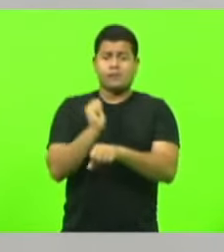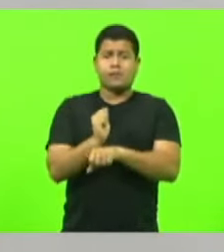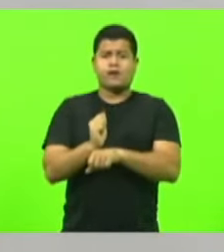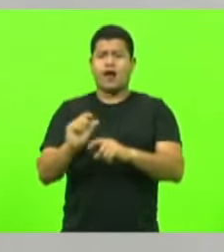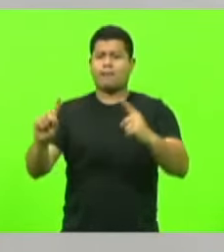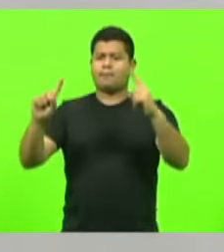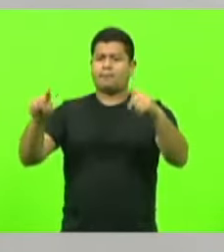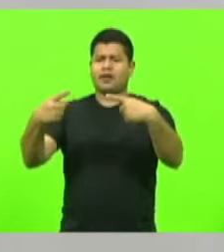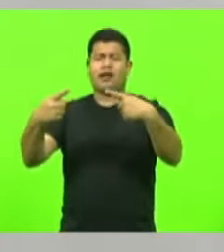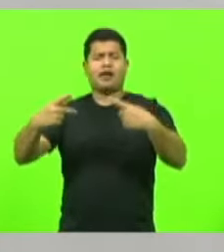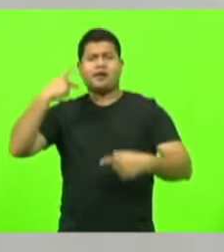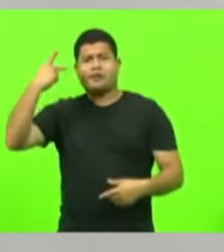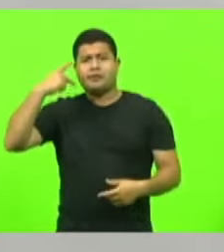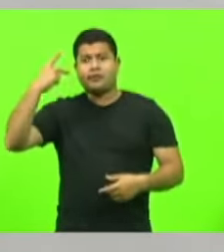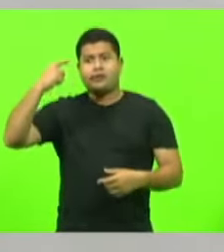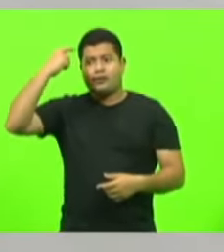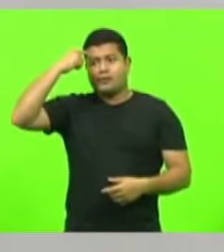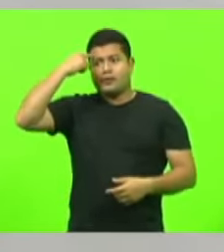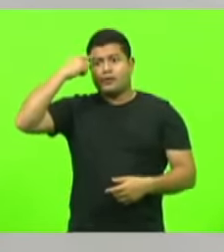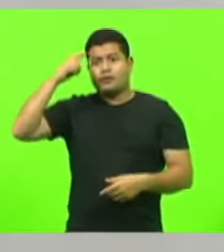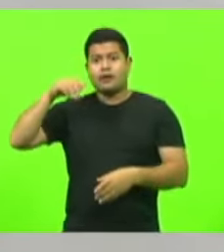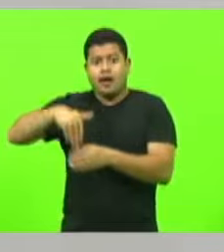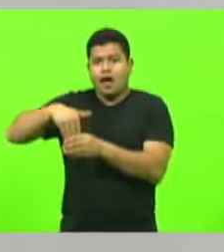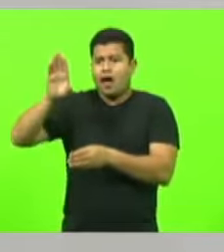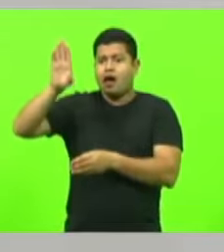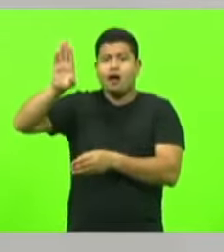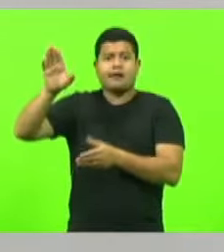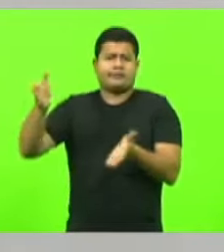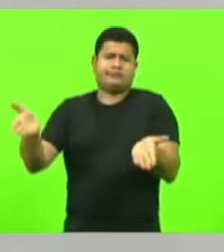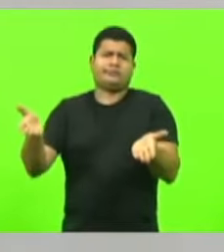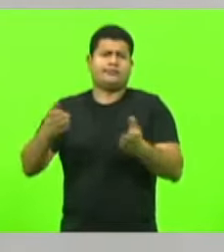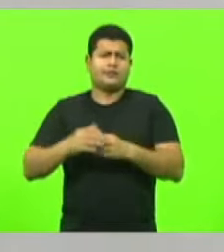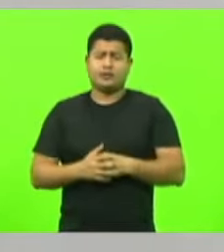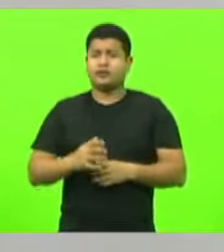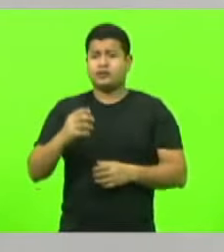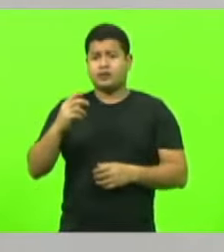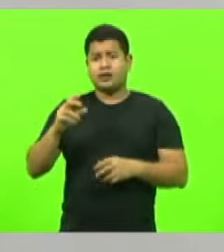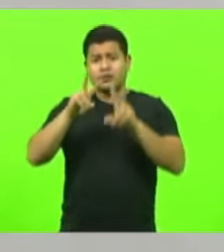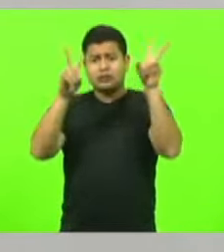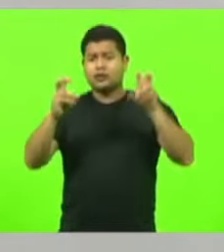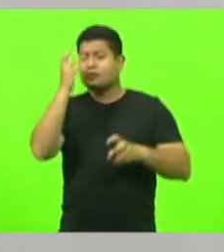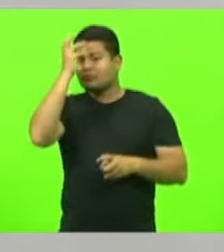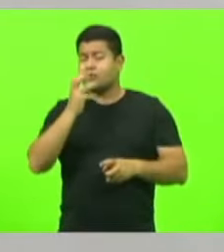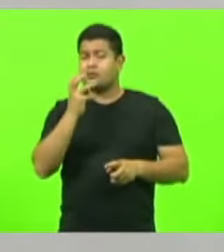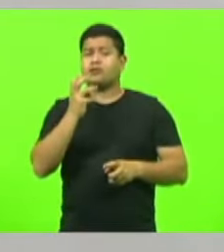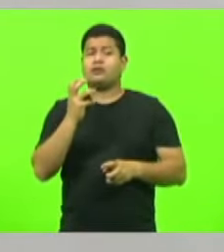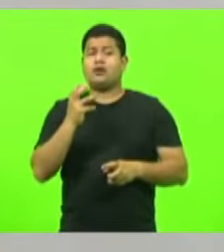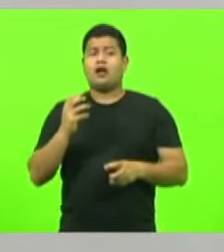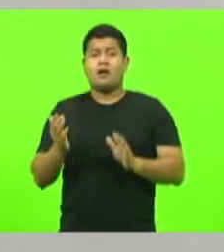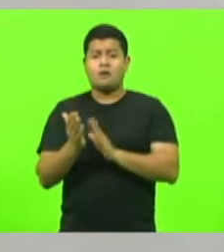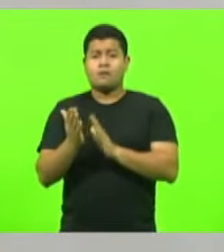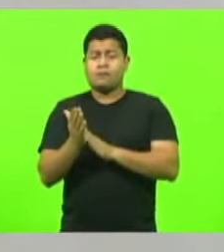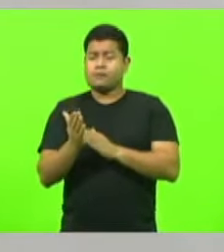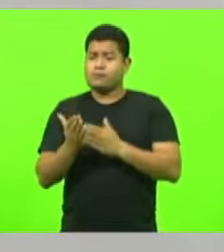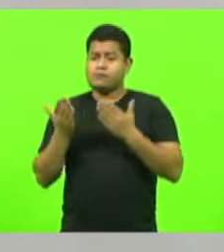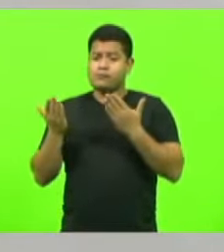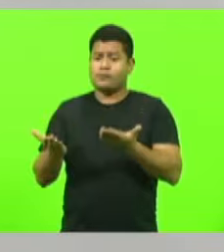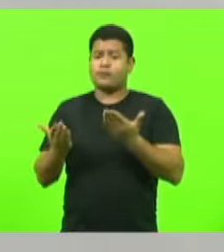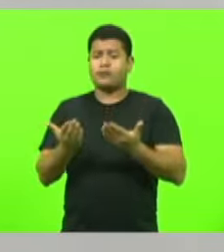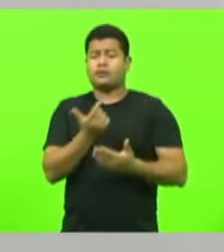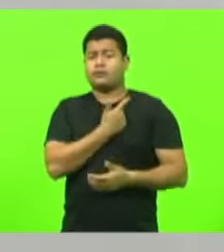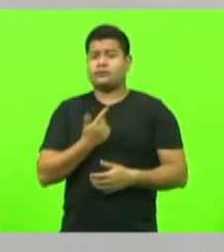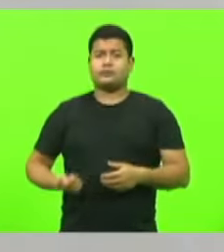disputinha política pré-eleitoral com um tema tão sério. Fica aqui os meus cumprimentos e os parabéns ao governo do estado e ao senhor